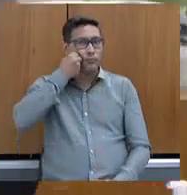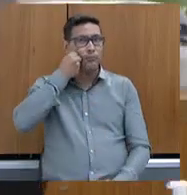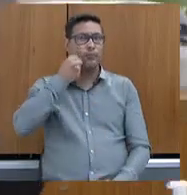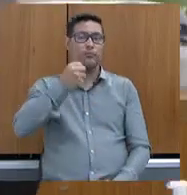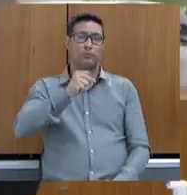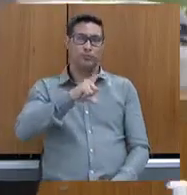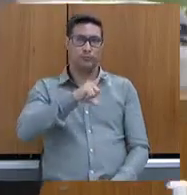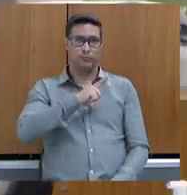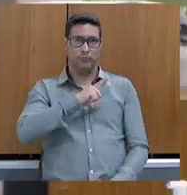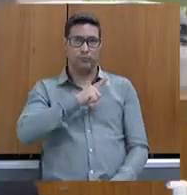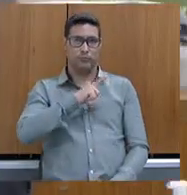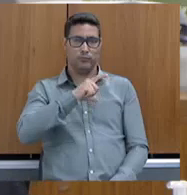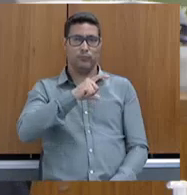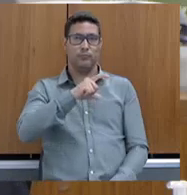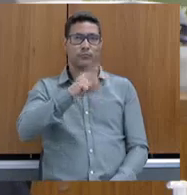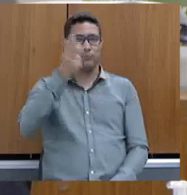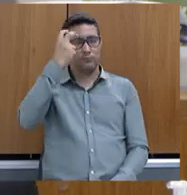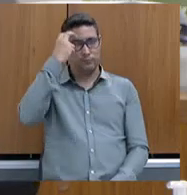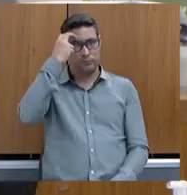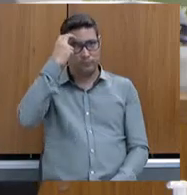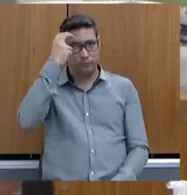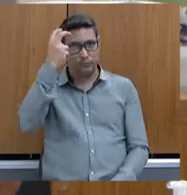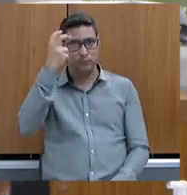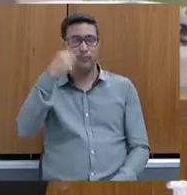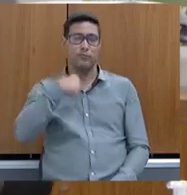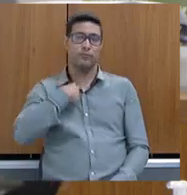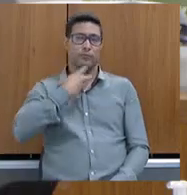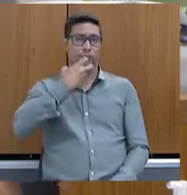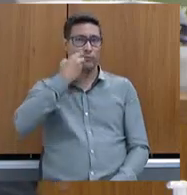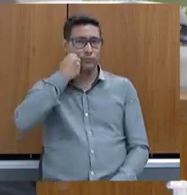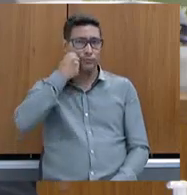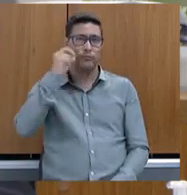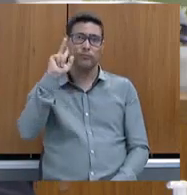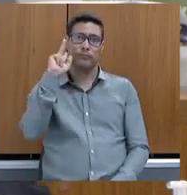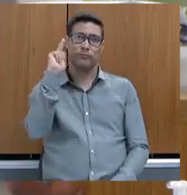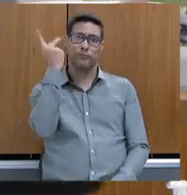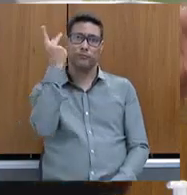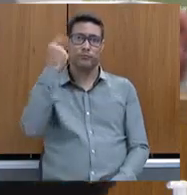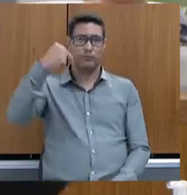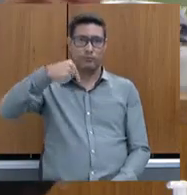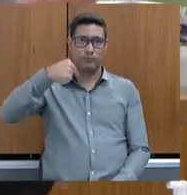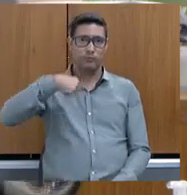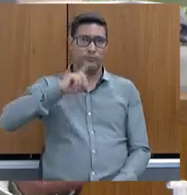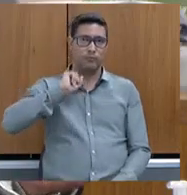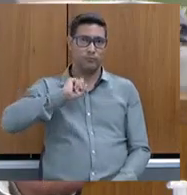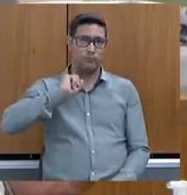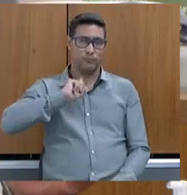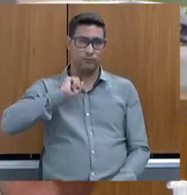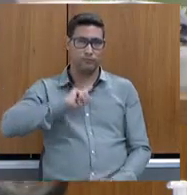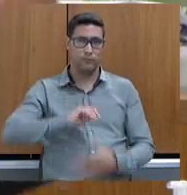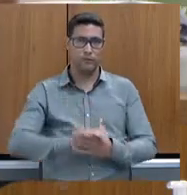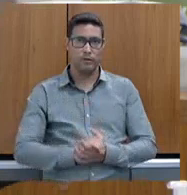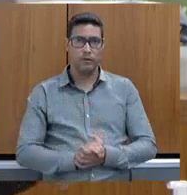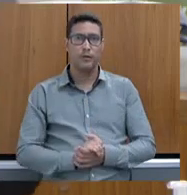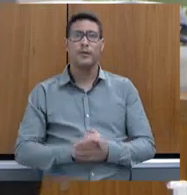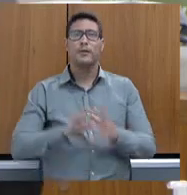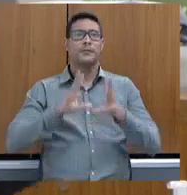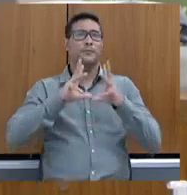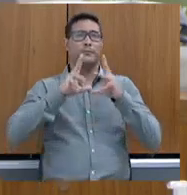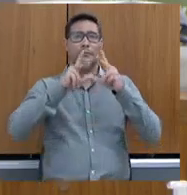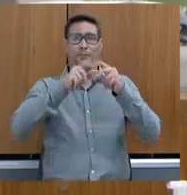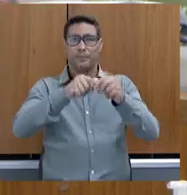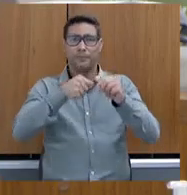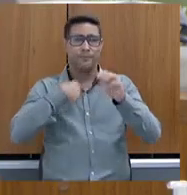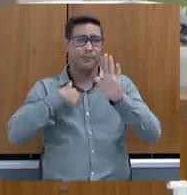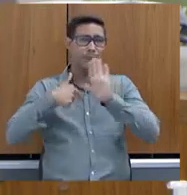o patrimônio do Turismo Patrimônio Histórico de Minas Gerais por onde tem andado tem deixado o seu